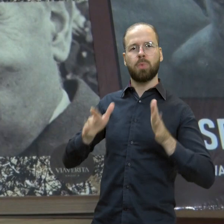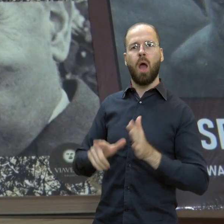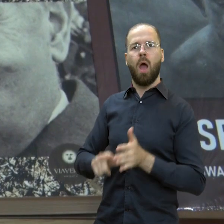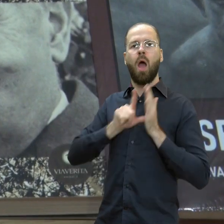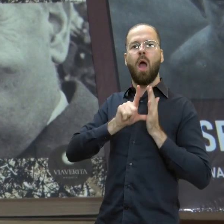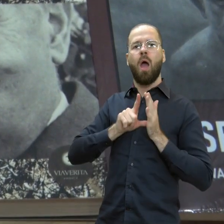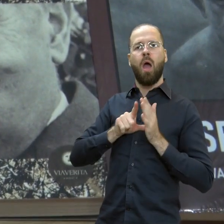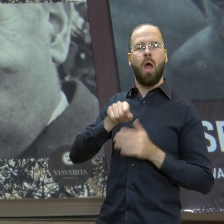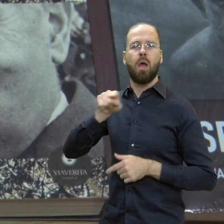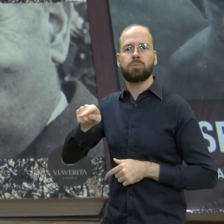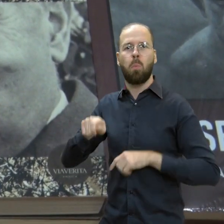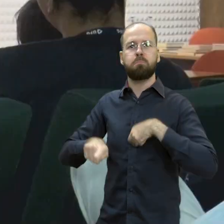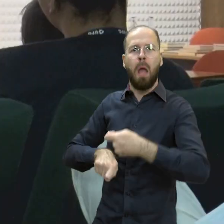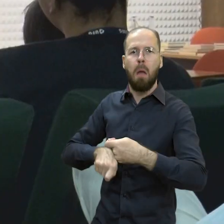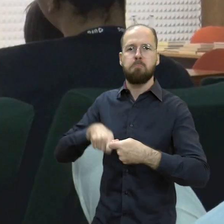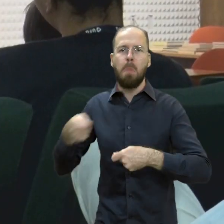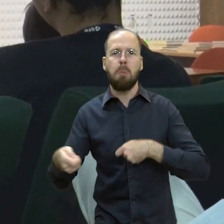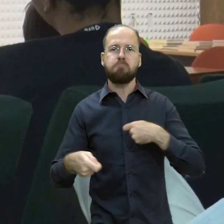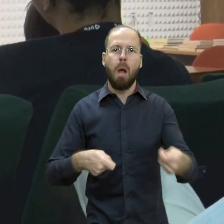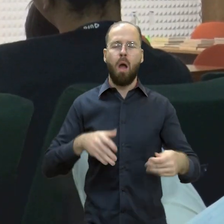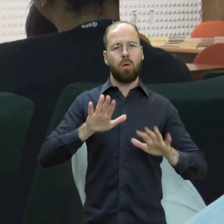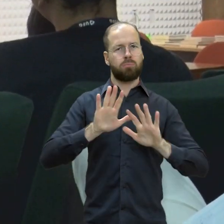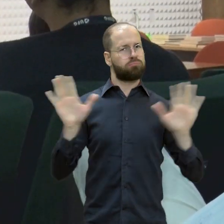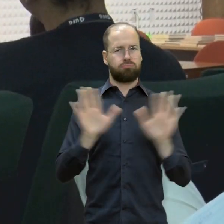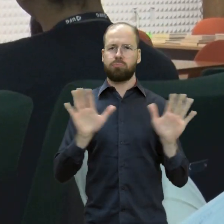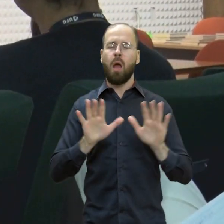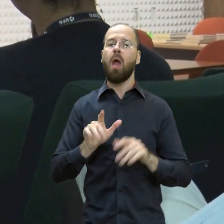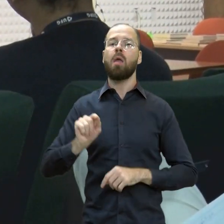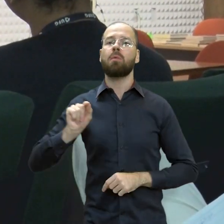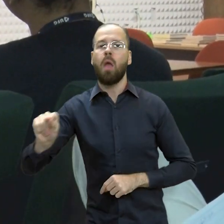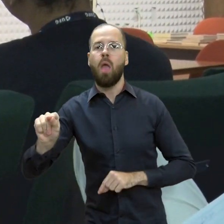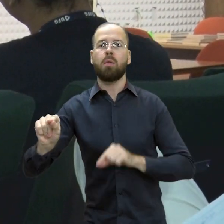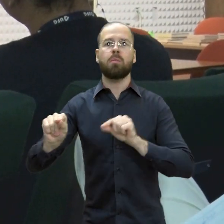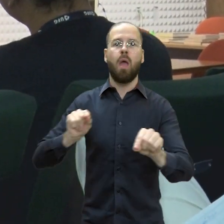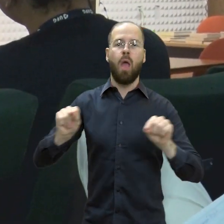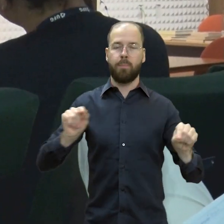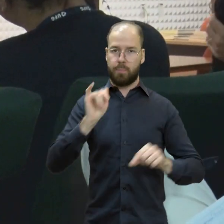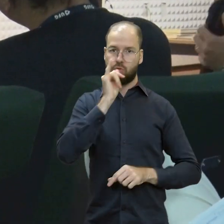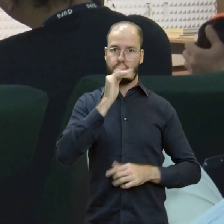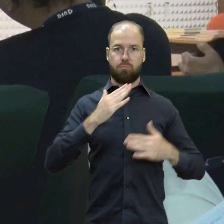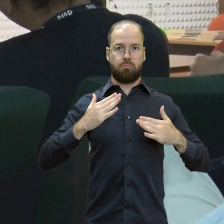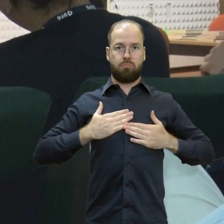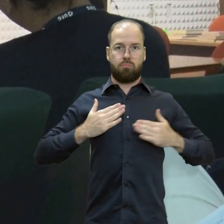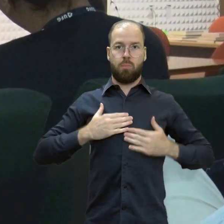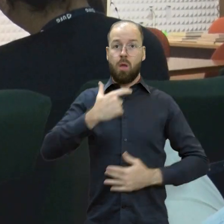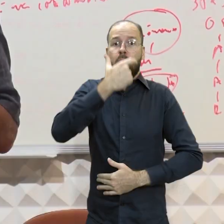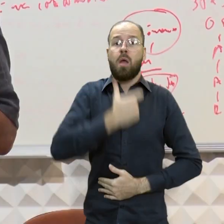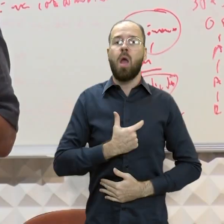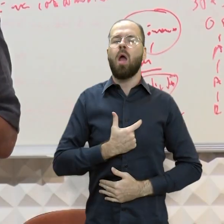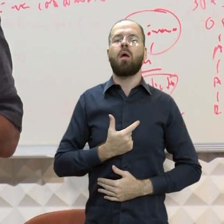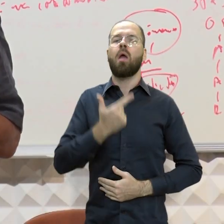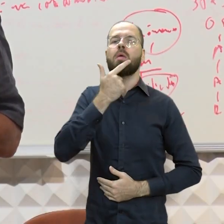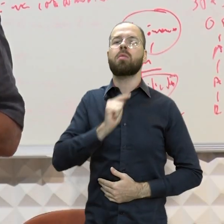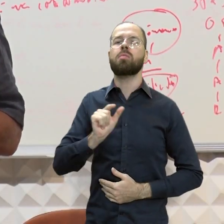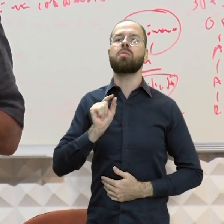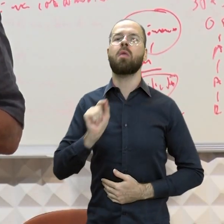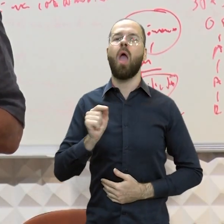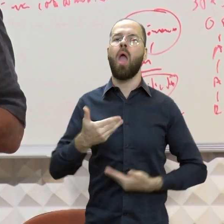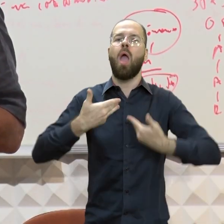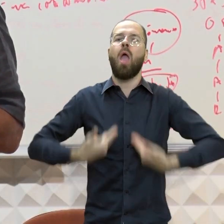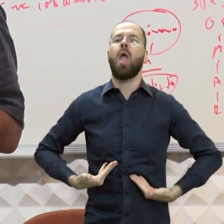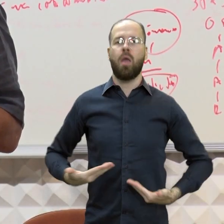nós definirmos quem é o ente que nós somos, quem é o ente humano, né? Isso, para